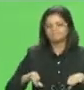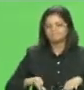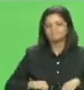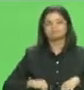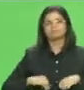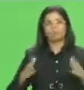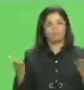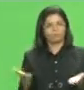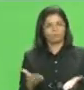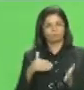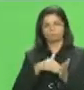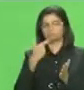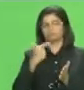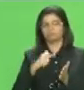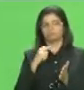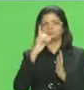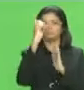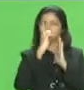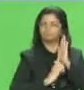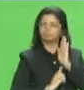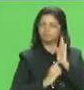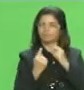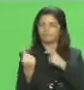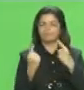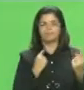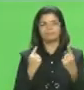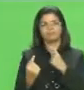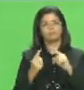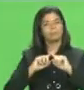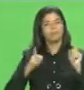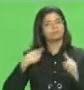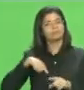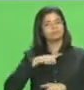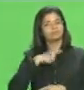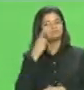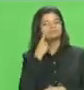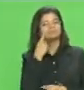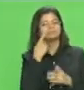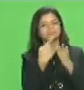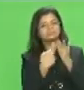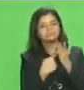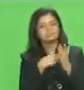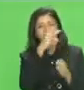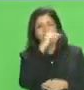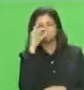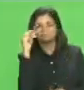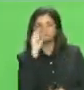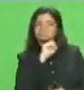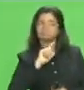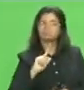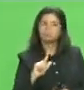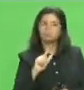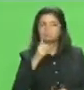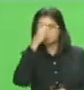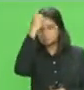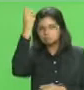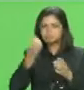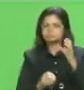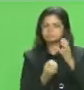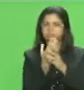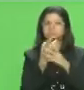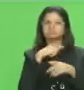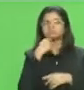hoje mais o direito de ir e vir. O que nós propomos, enquanto prefeito de São Luís, sem reinventar a roda,